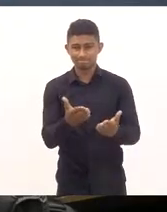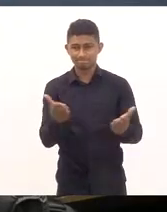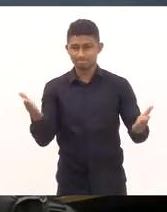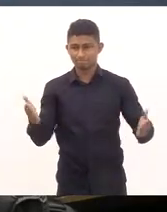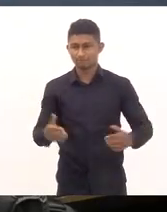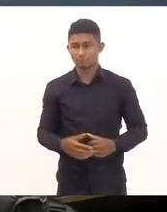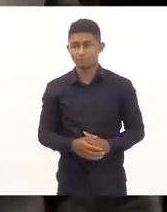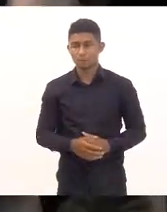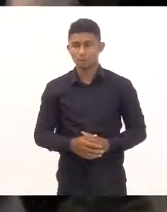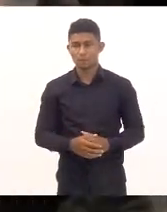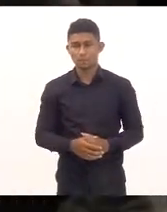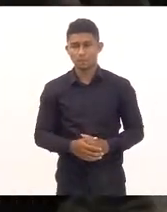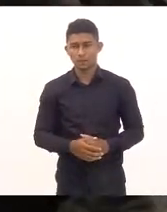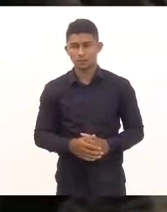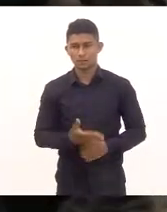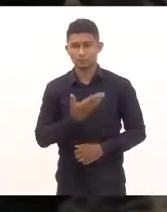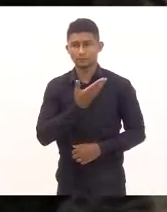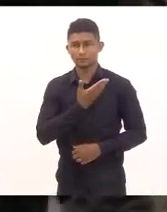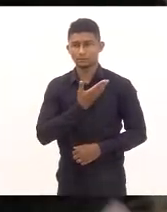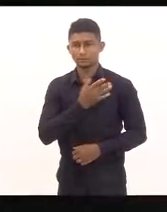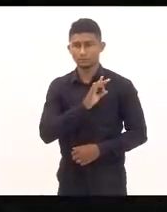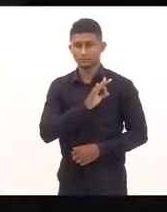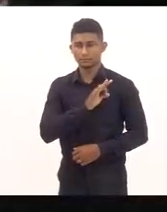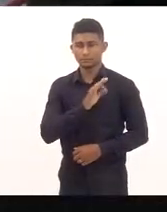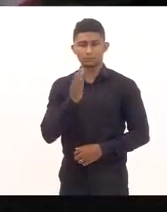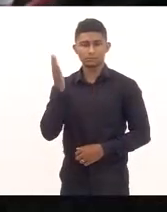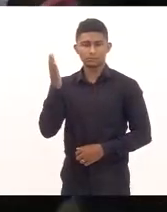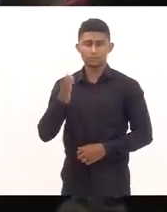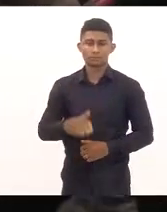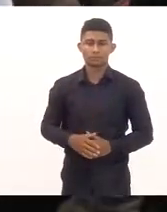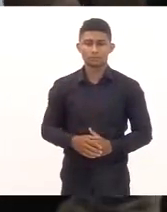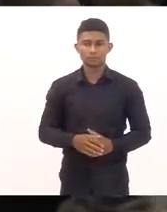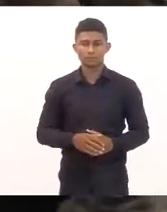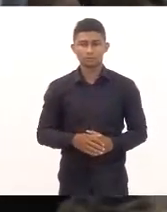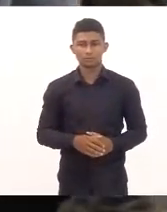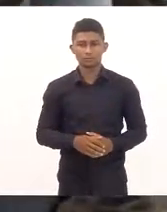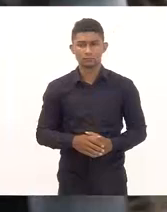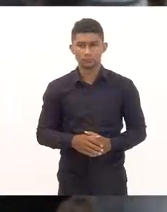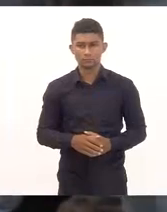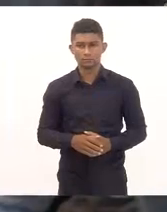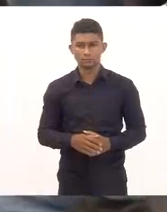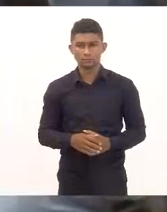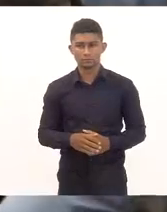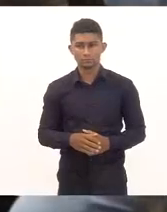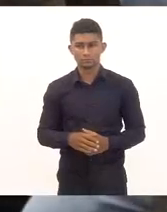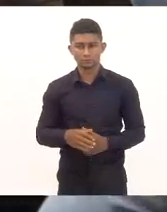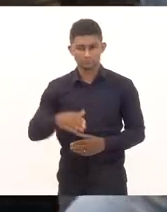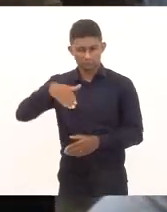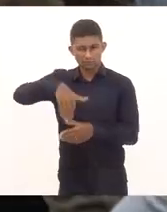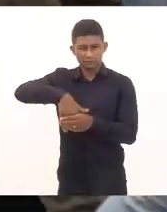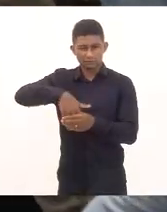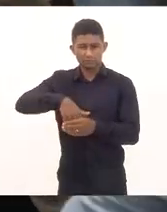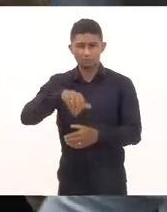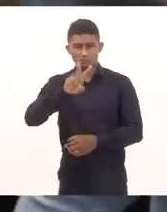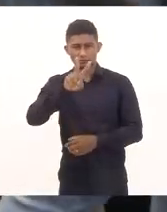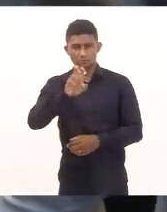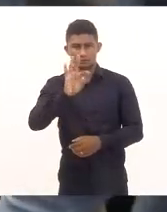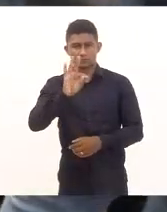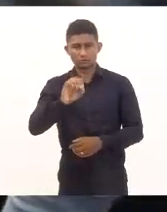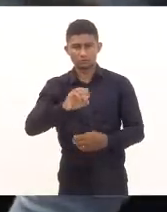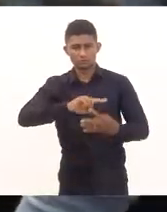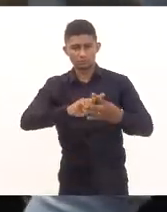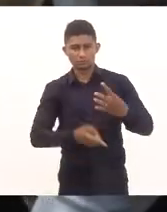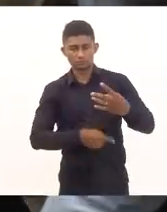deputados, aos meus companheiros policiais militares. Nós votamos agora 4 vetos, senhor presidente, do sistema